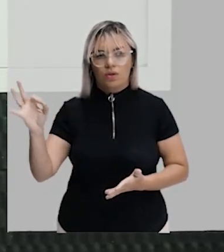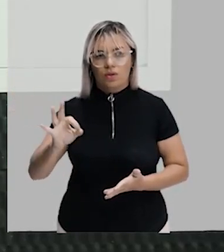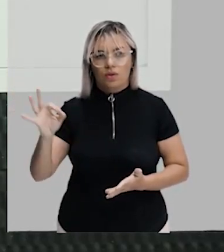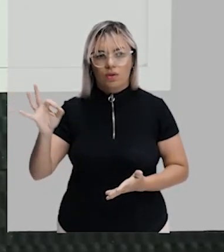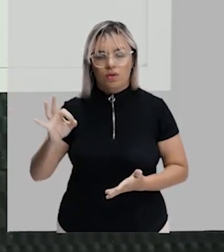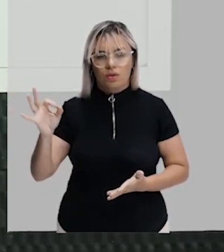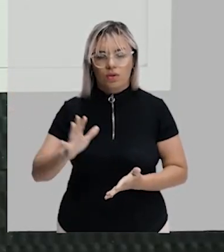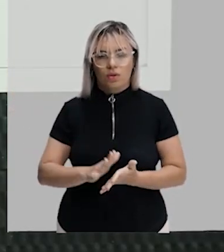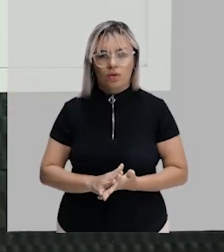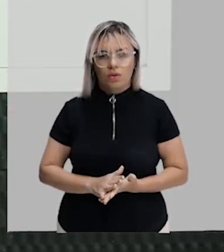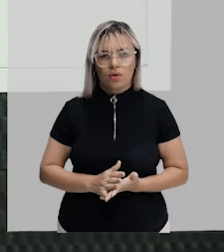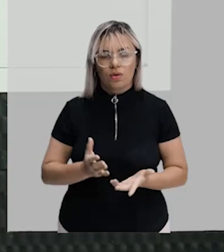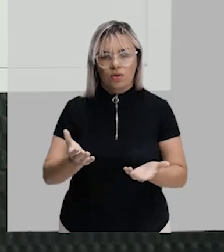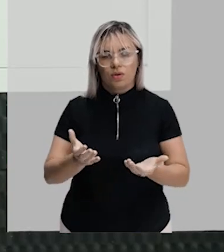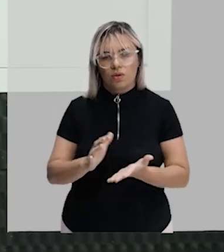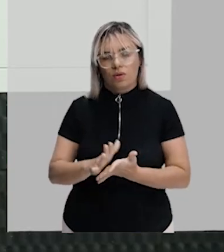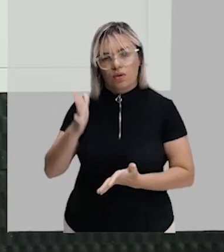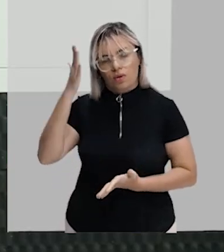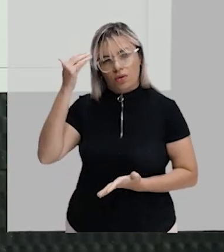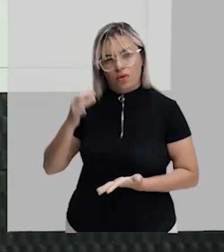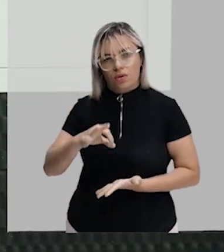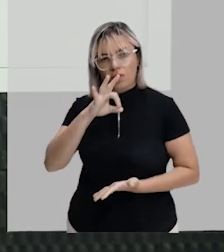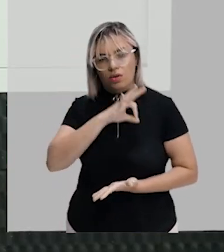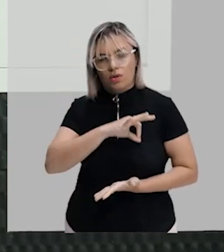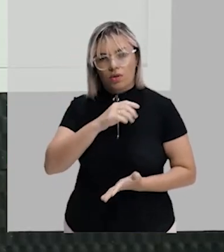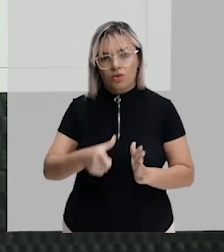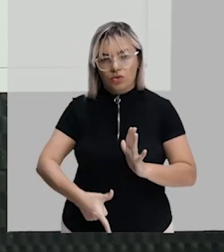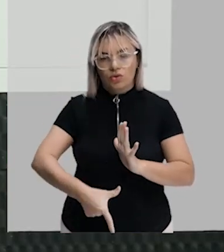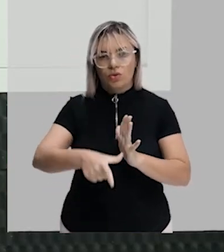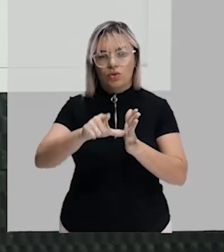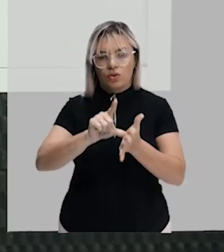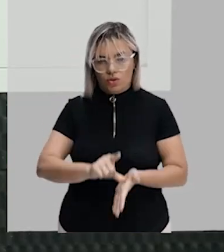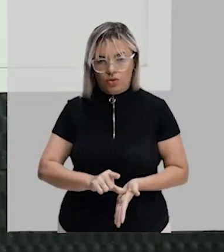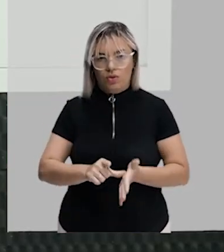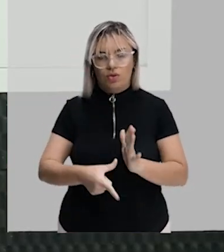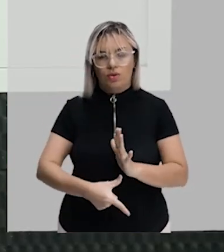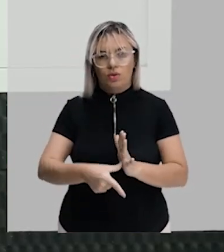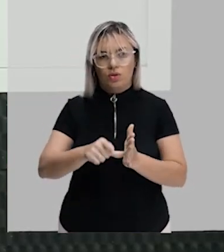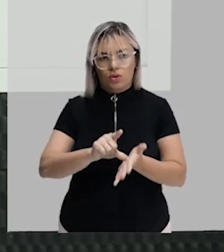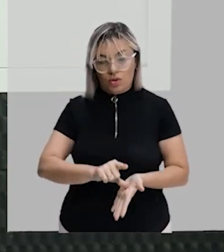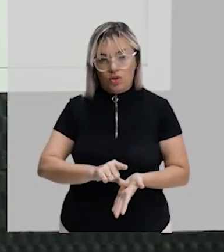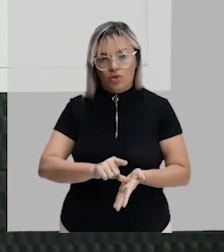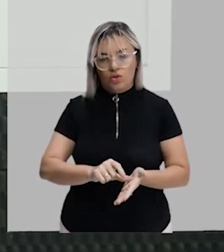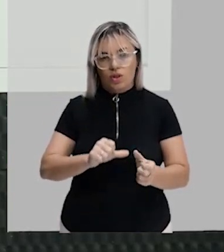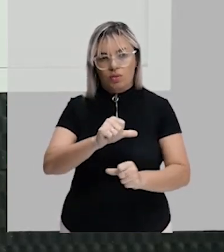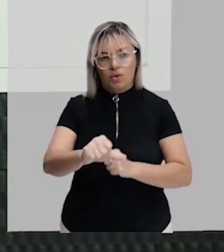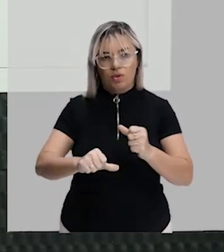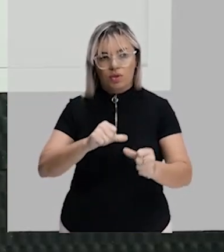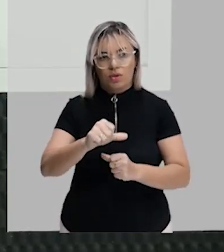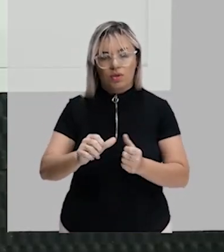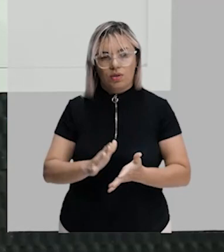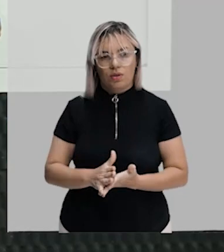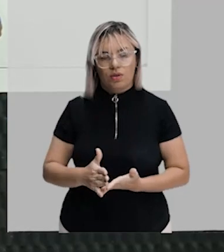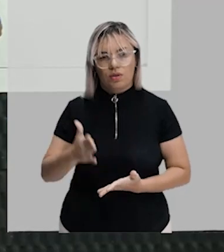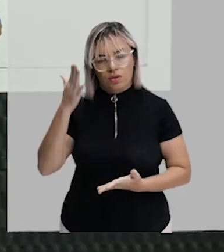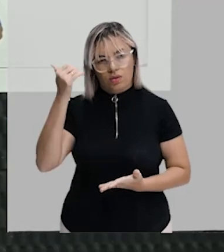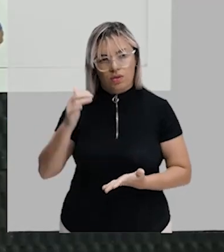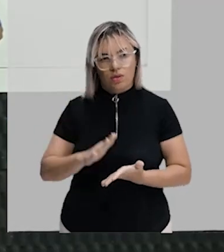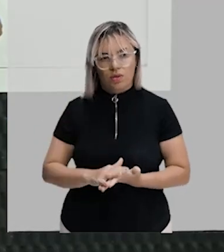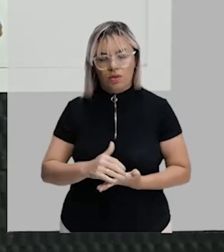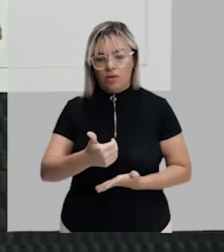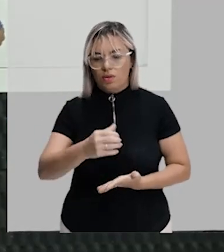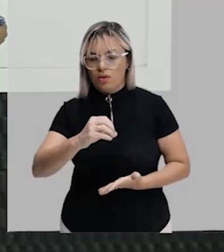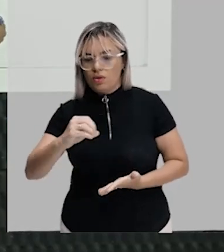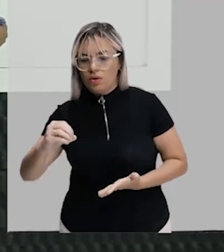Se você quer saber o salário original, ou seja, o salário antes do reajuste, você quer saber quanto é o